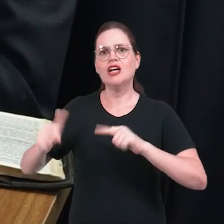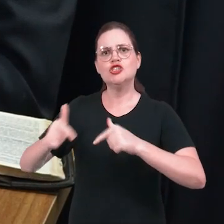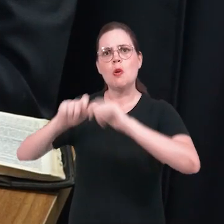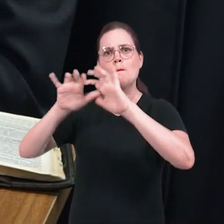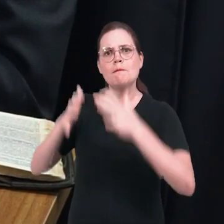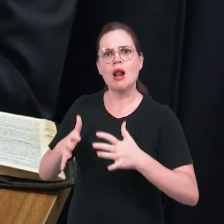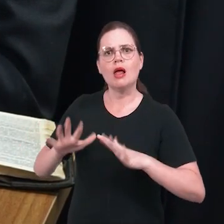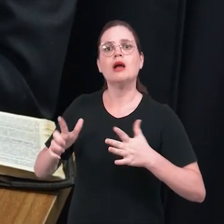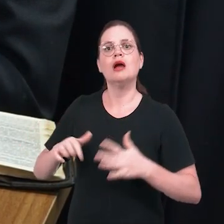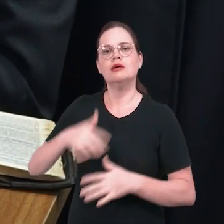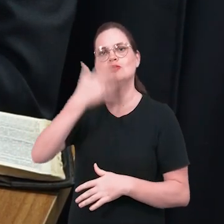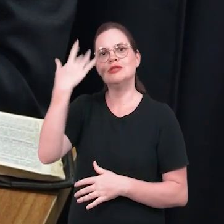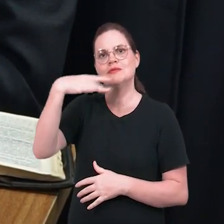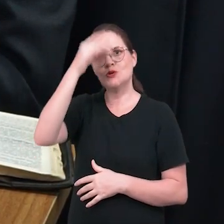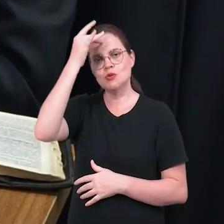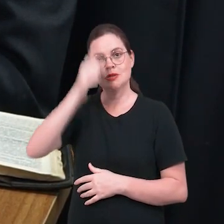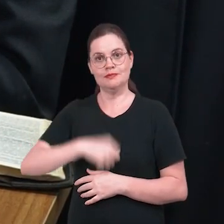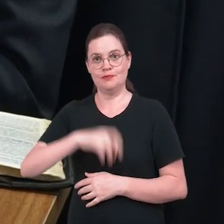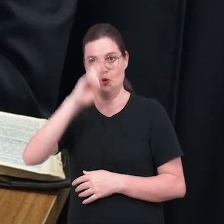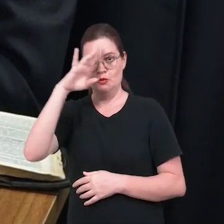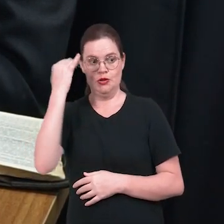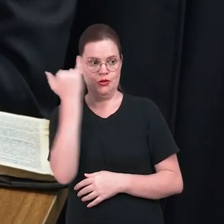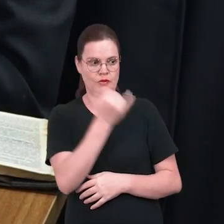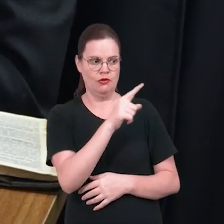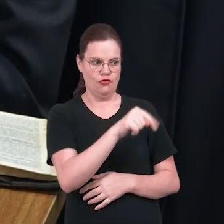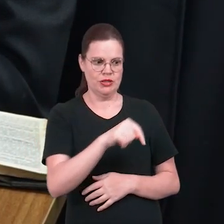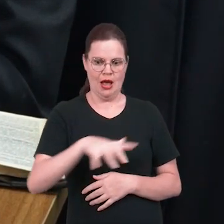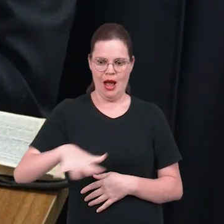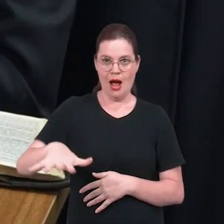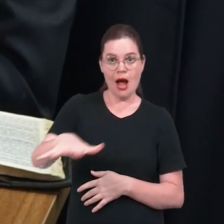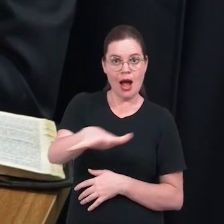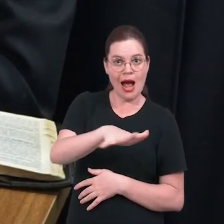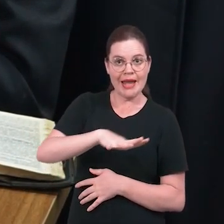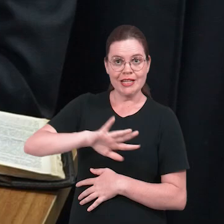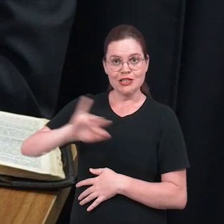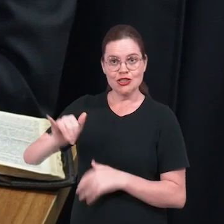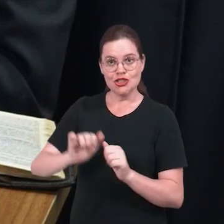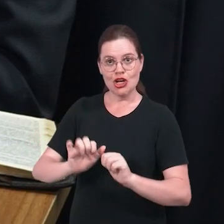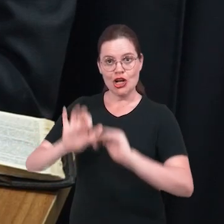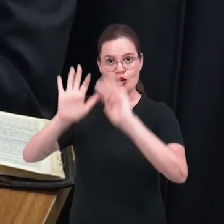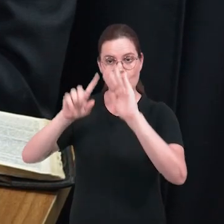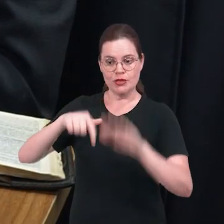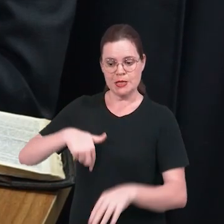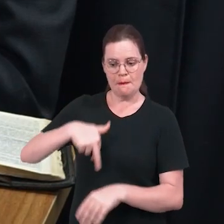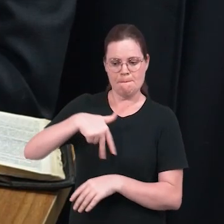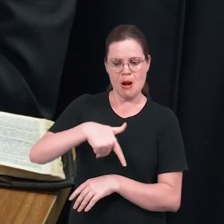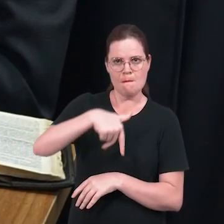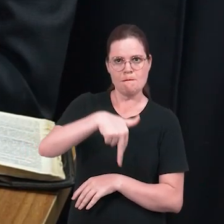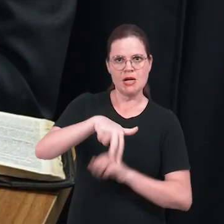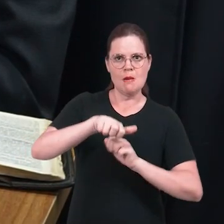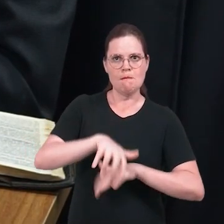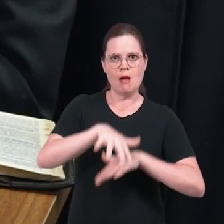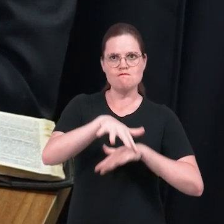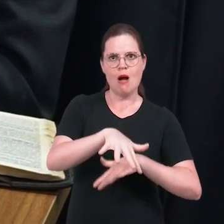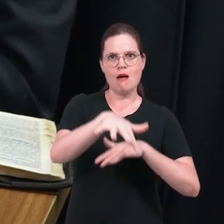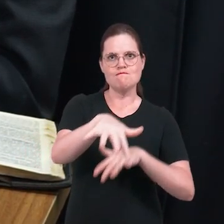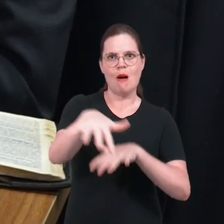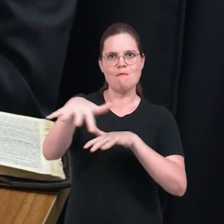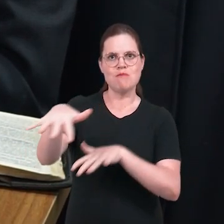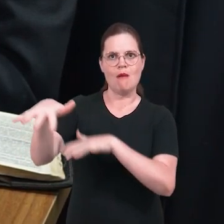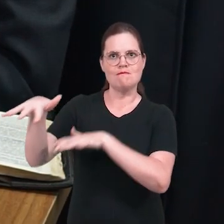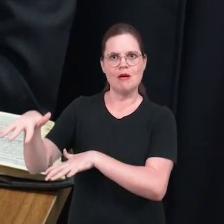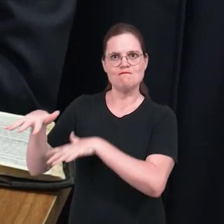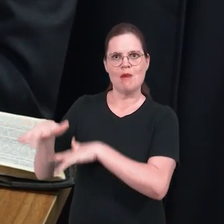que revelou, vocês vão circundar a terra tantos dias. Primeiro dia, o Senhor que revelando, o Espírito Santo